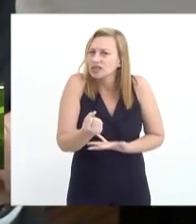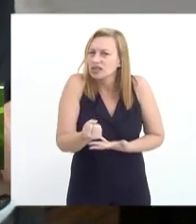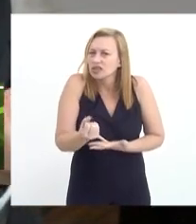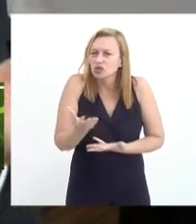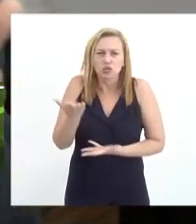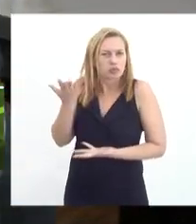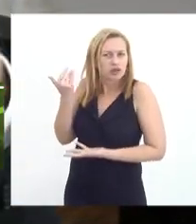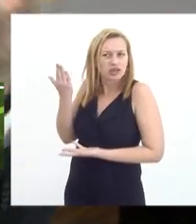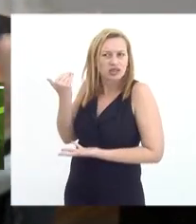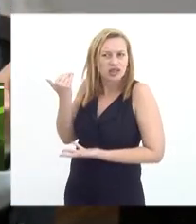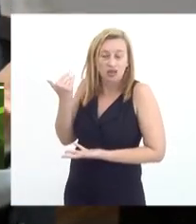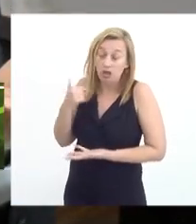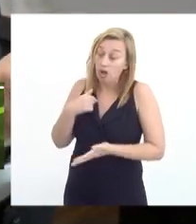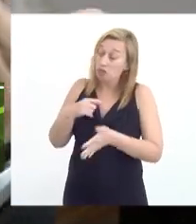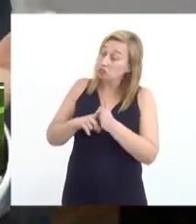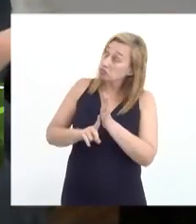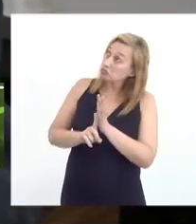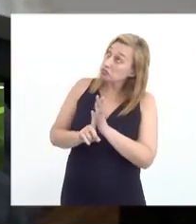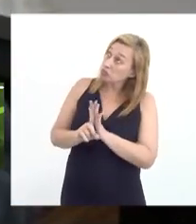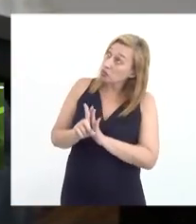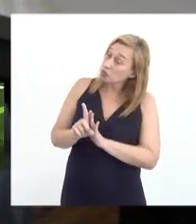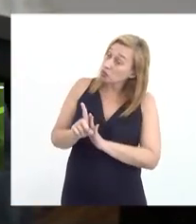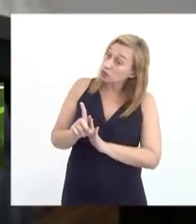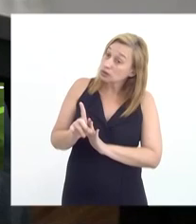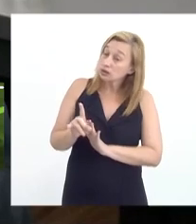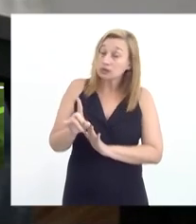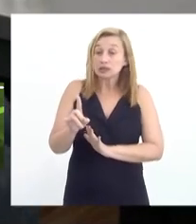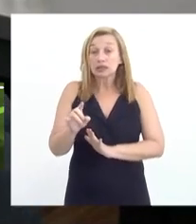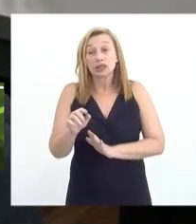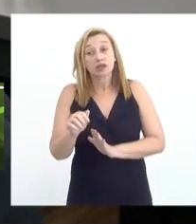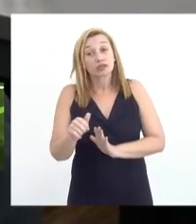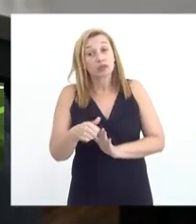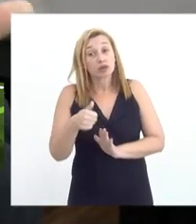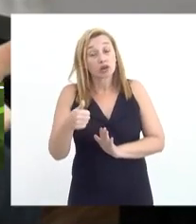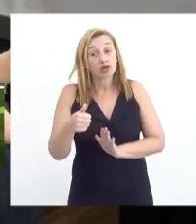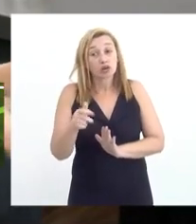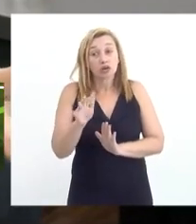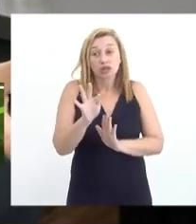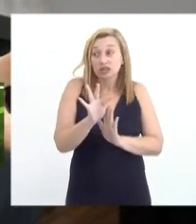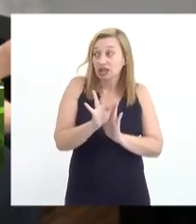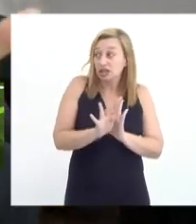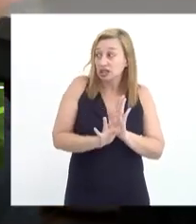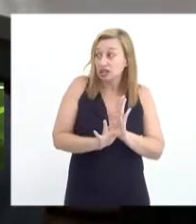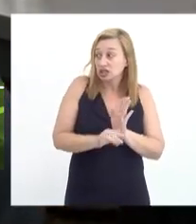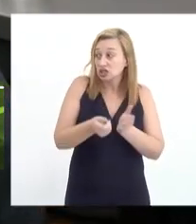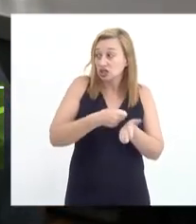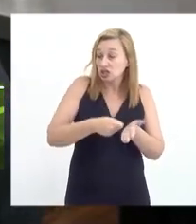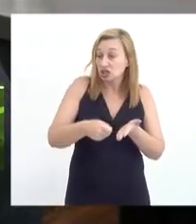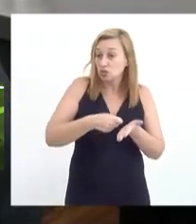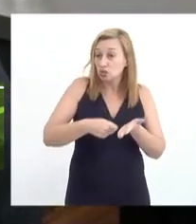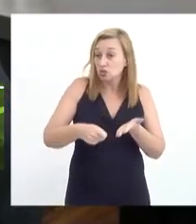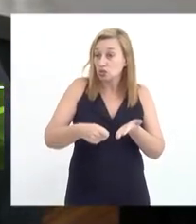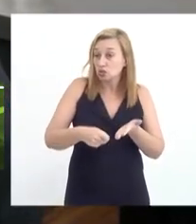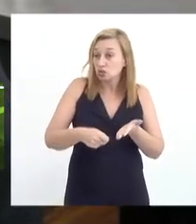Eu me pergunto Se não devia botar O que está escrito Na Na 1